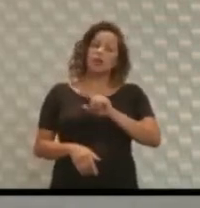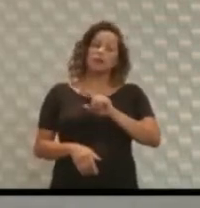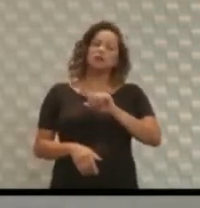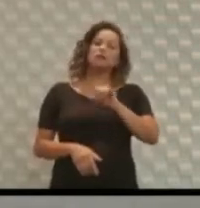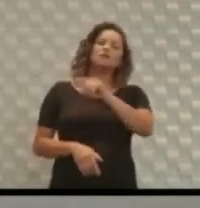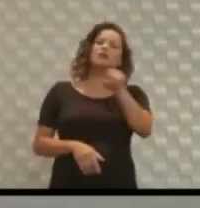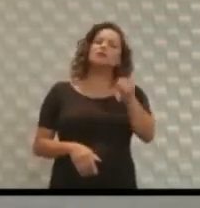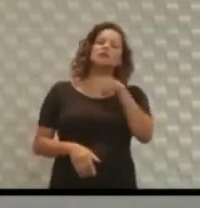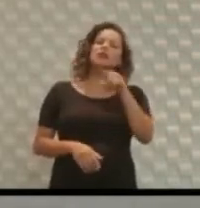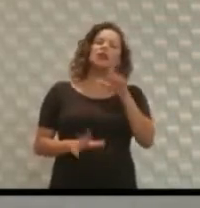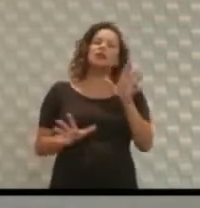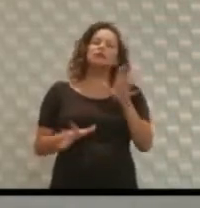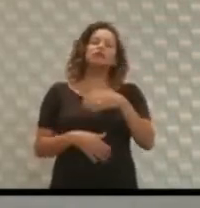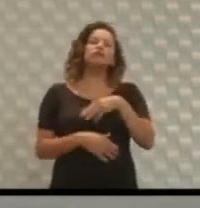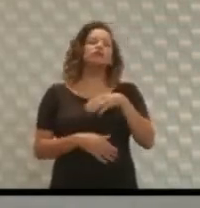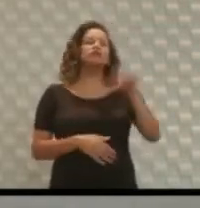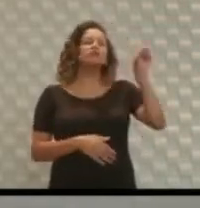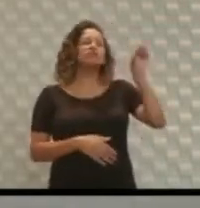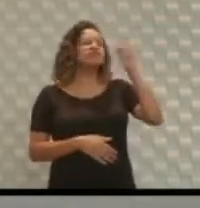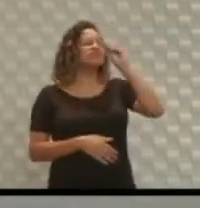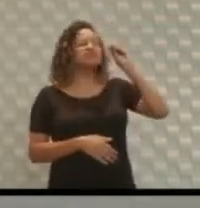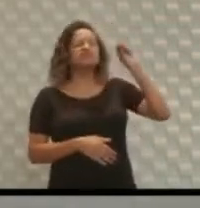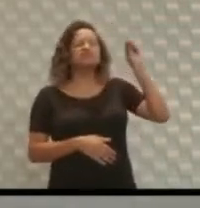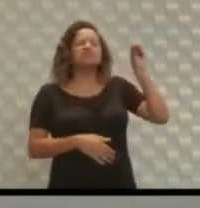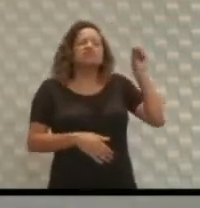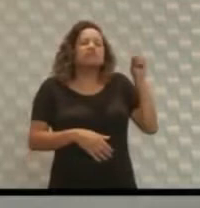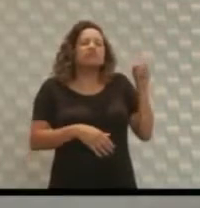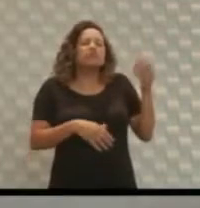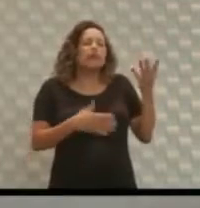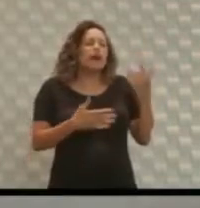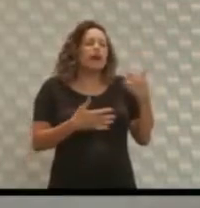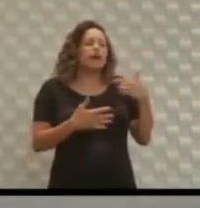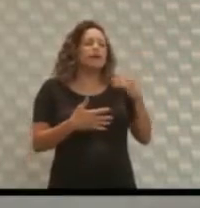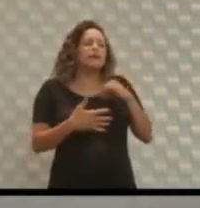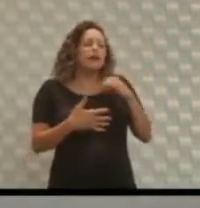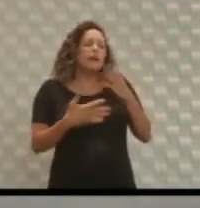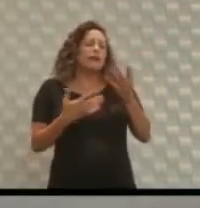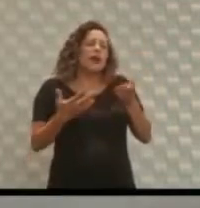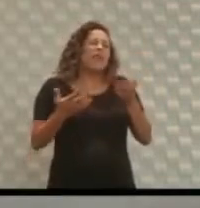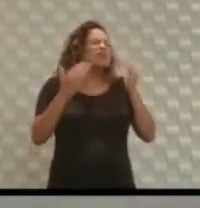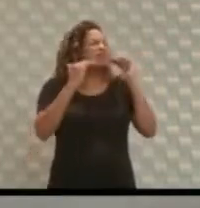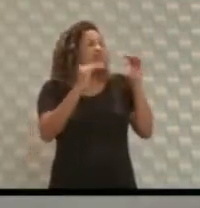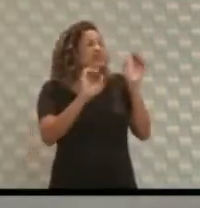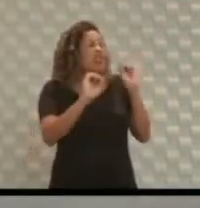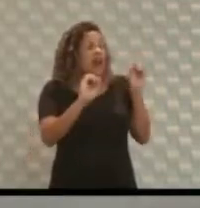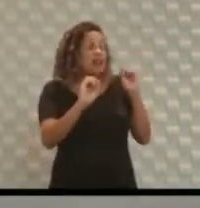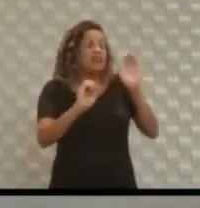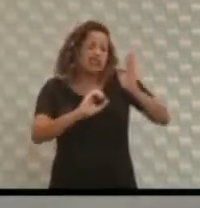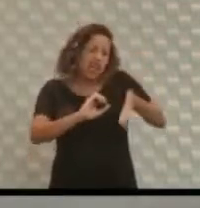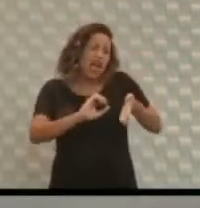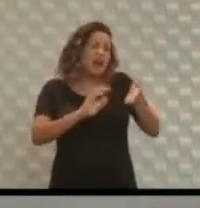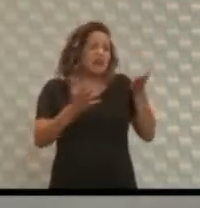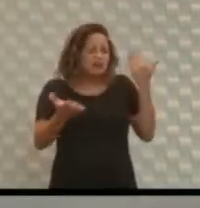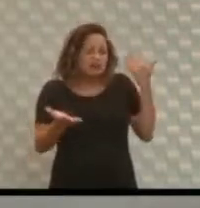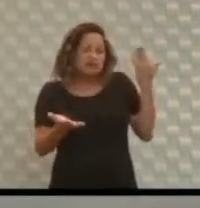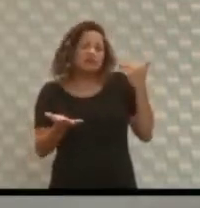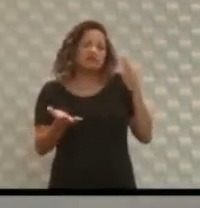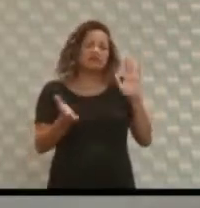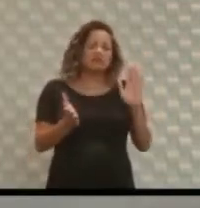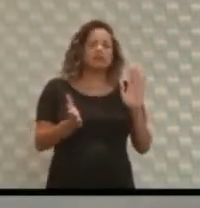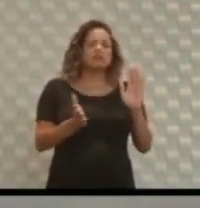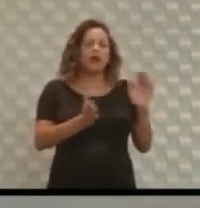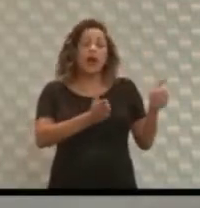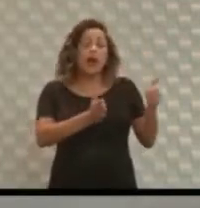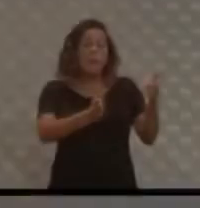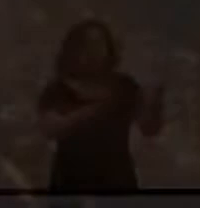não busca ao Senhor pelo temor, ou já buscou, já andou esse caminho, um caminho